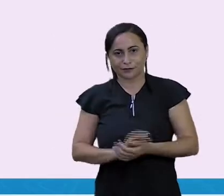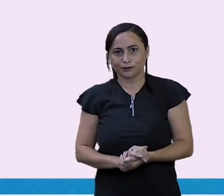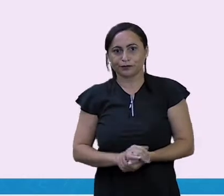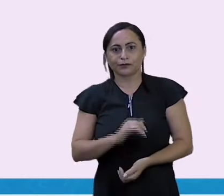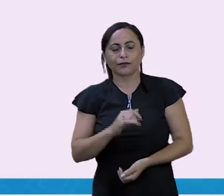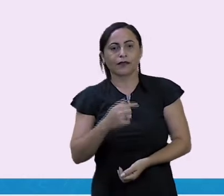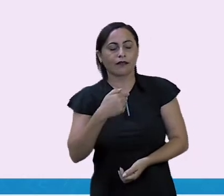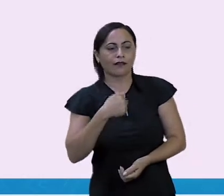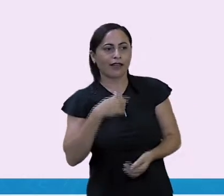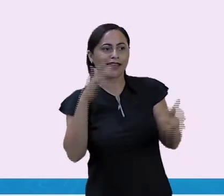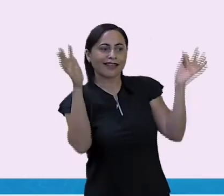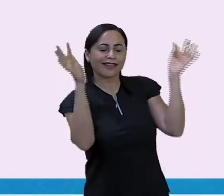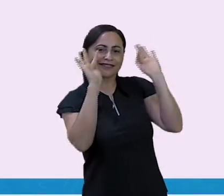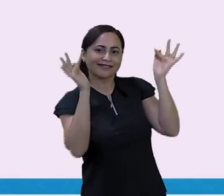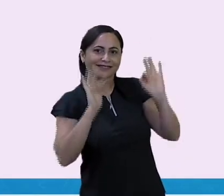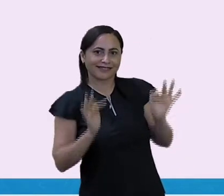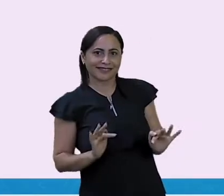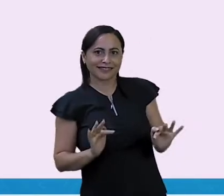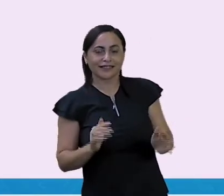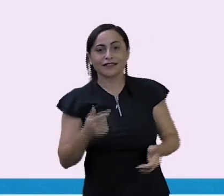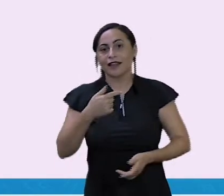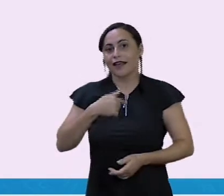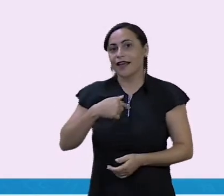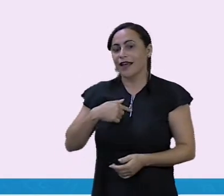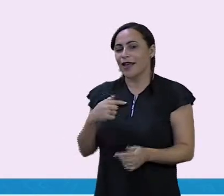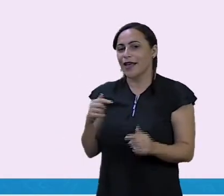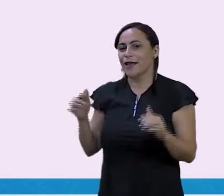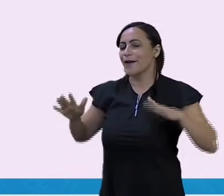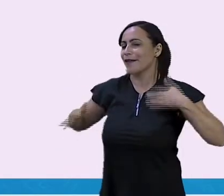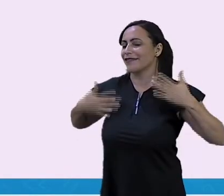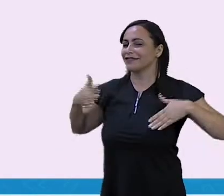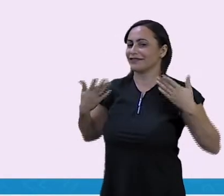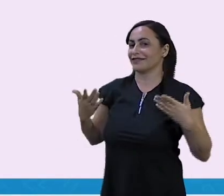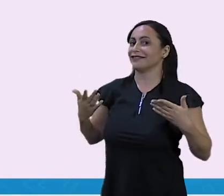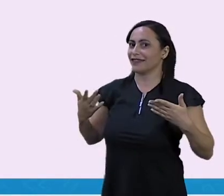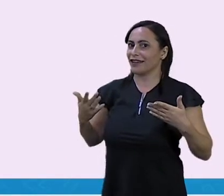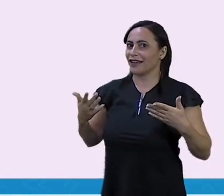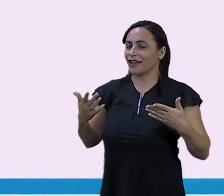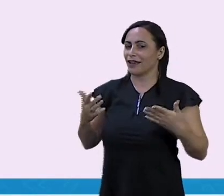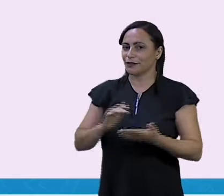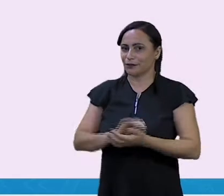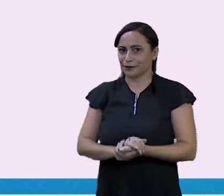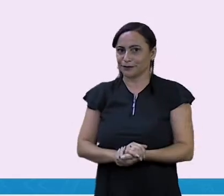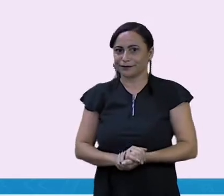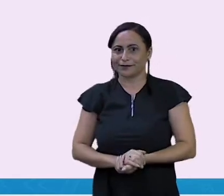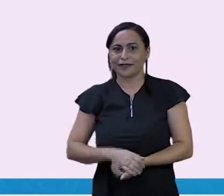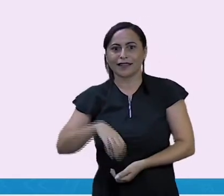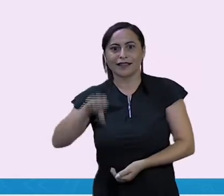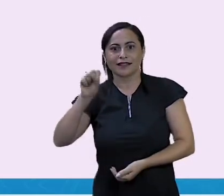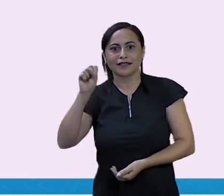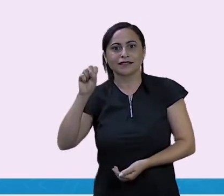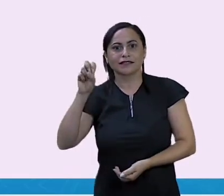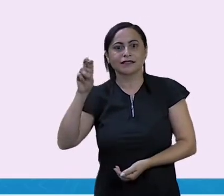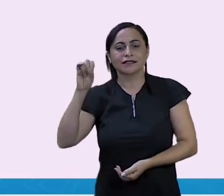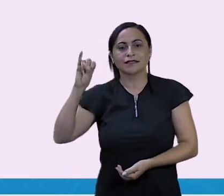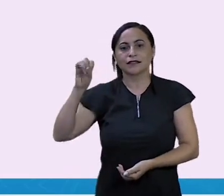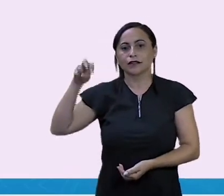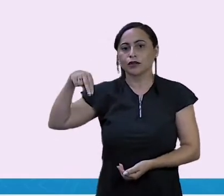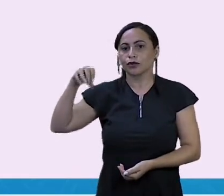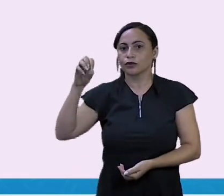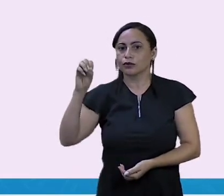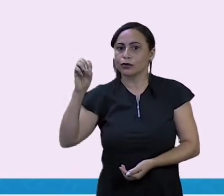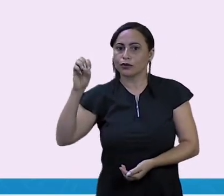alegre, então eu estou feliz. É aquilo que nós chamamos de sinônimo.